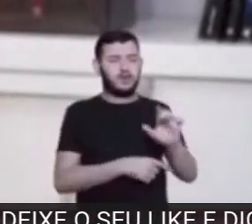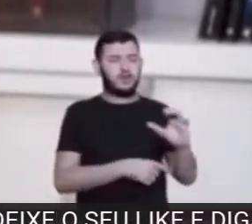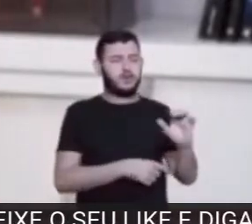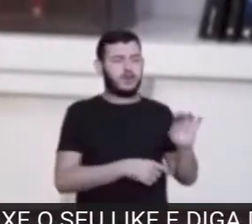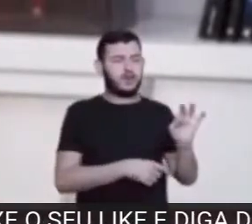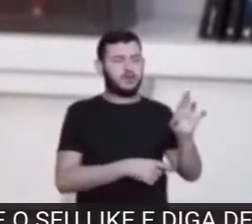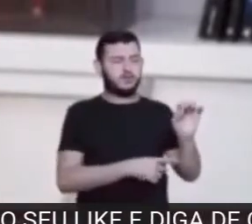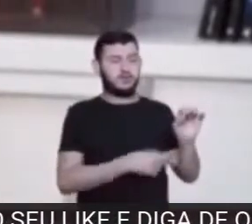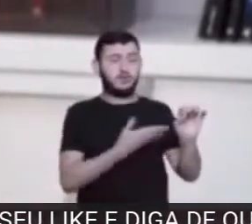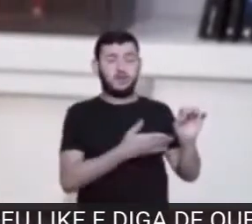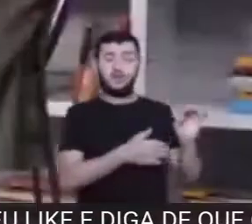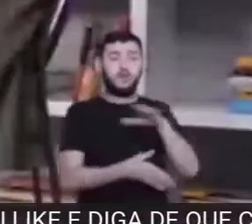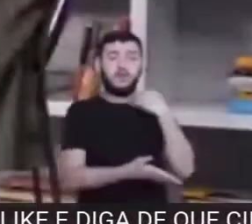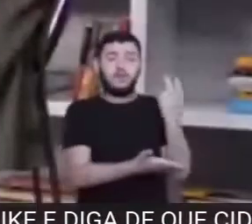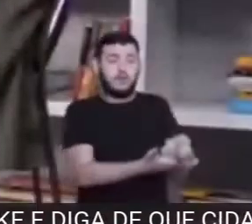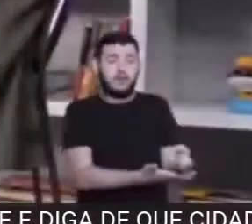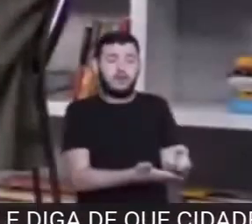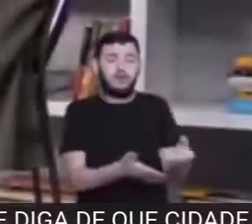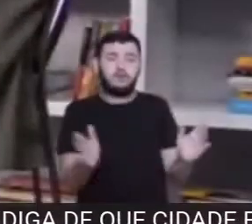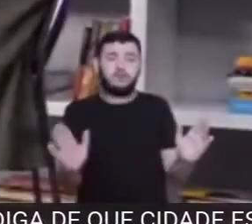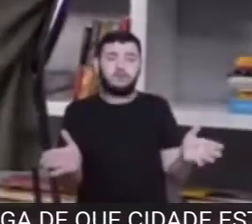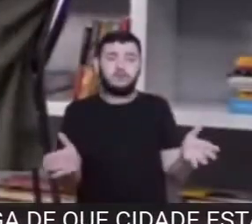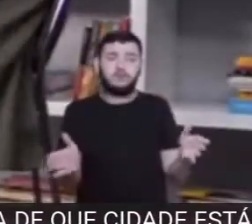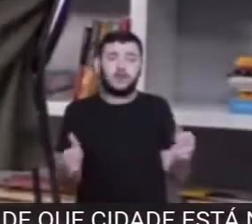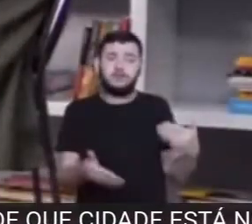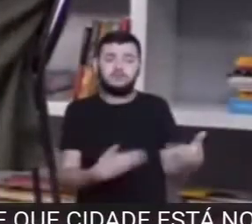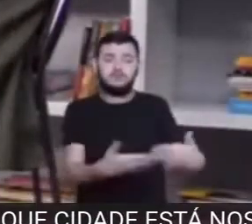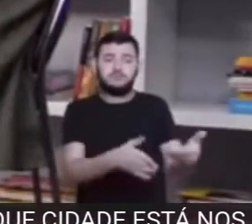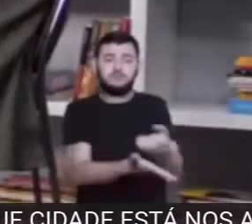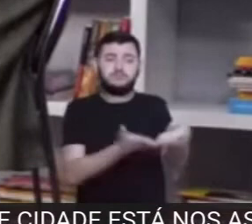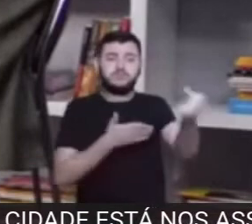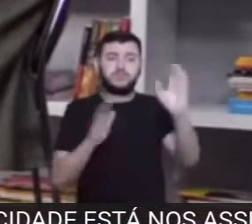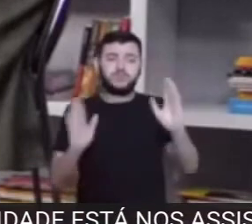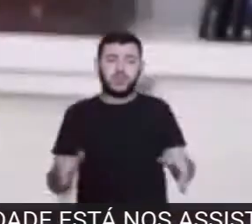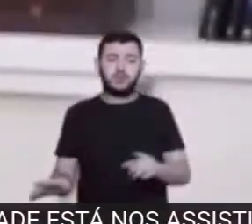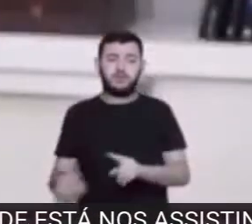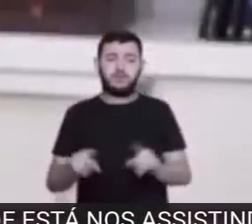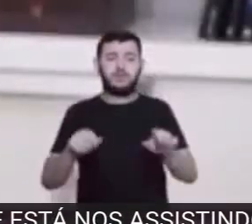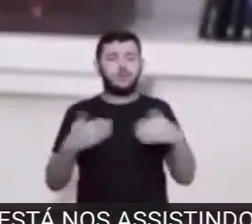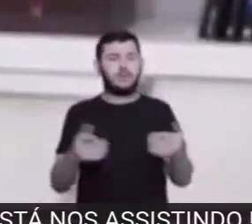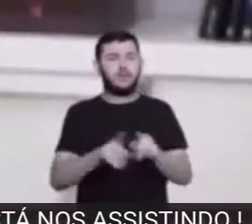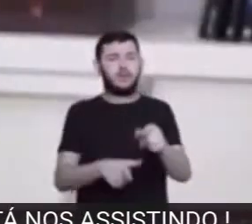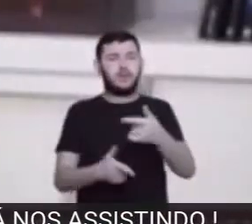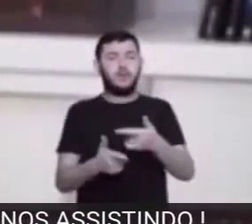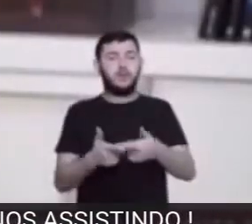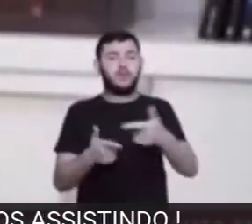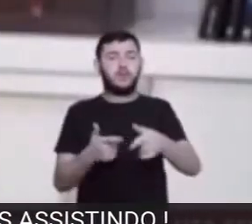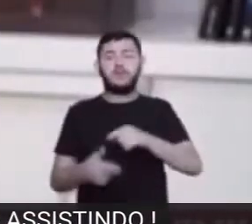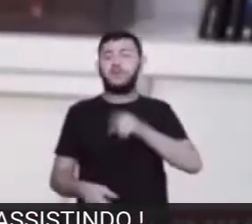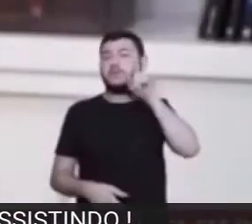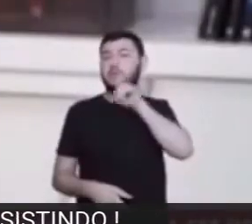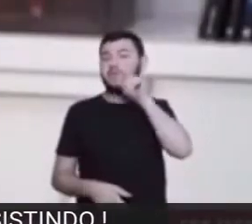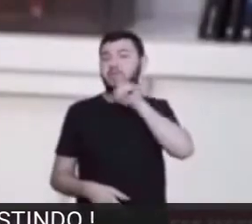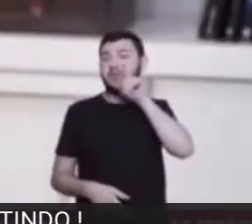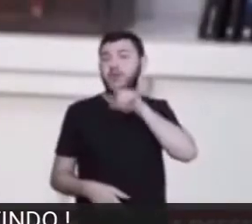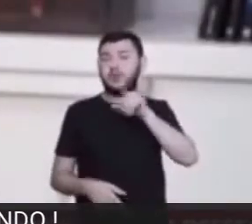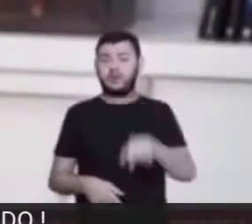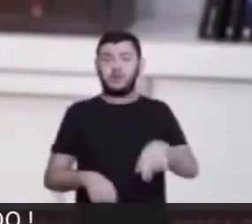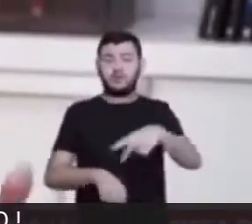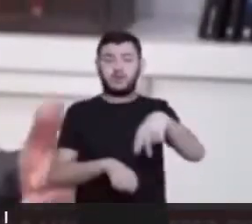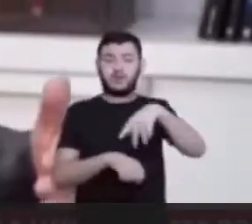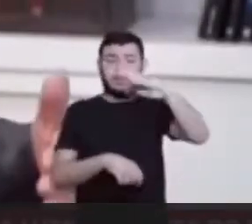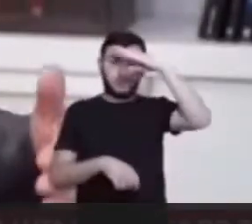Mas mesmo assim, eu acho que o problema dos americanos com os cubanos é o seguinte, ou é a